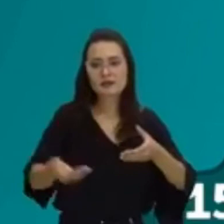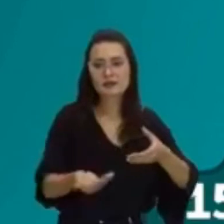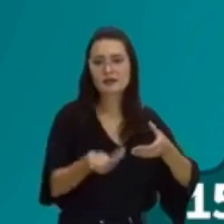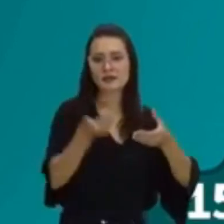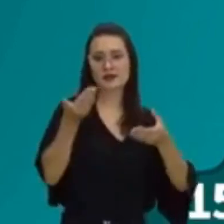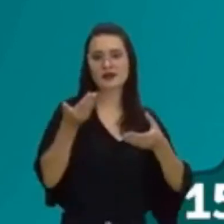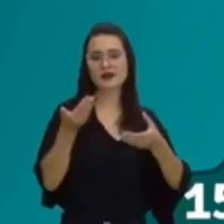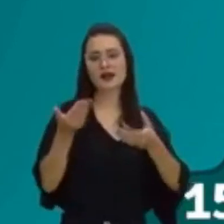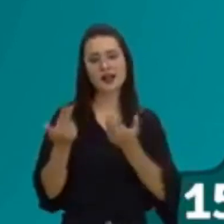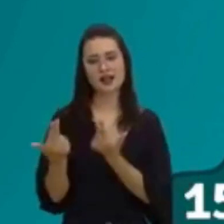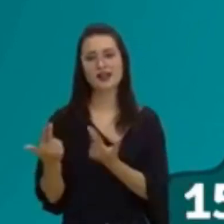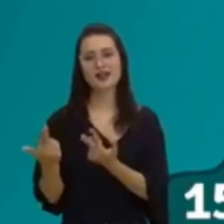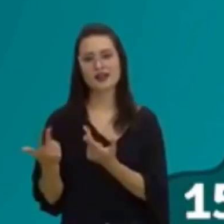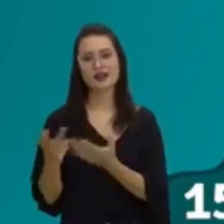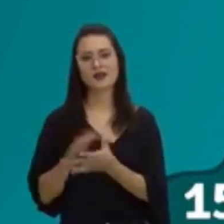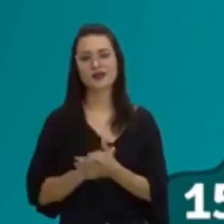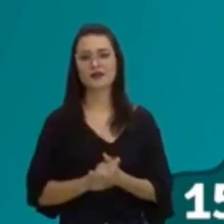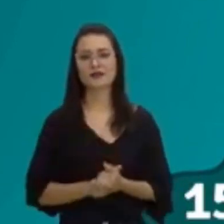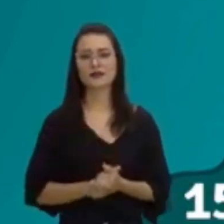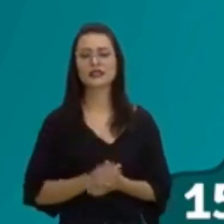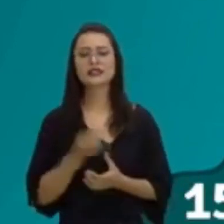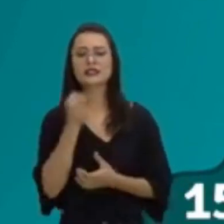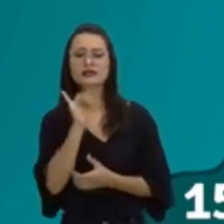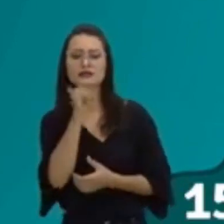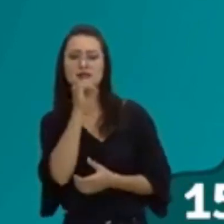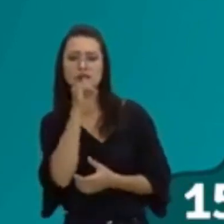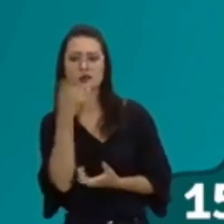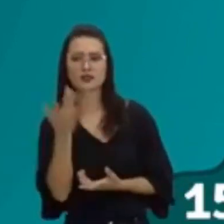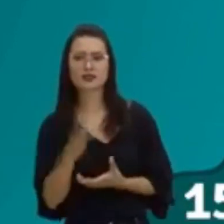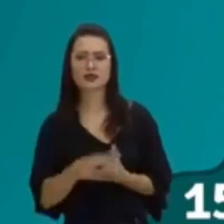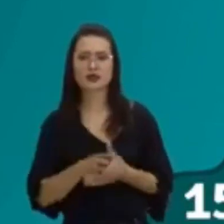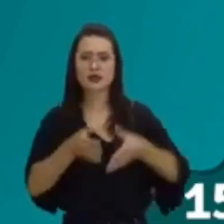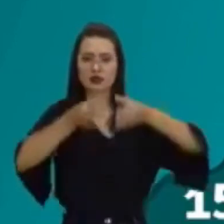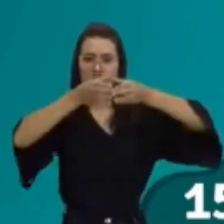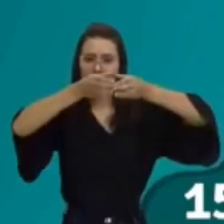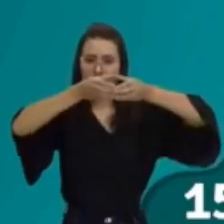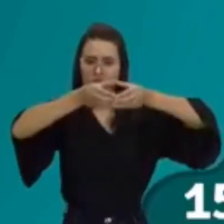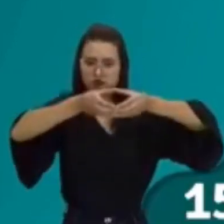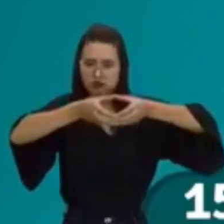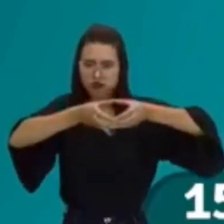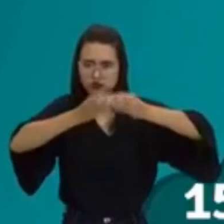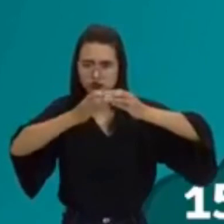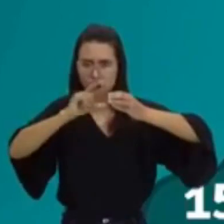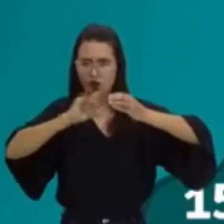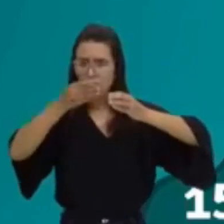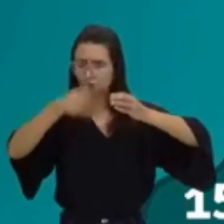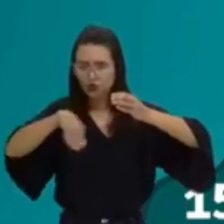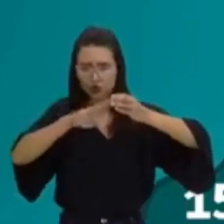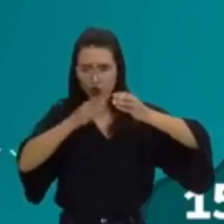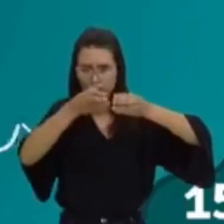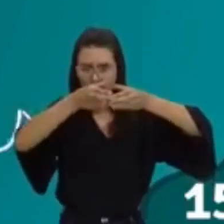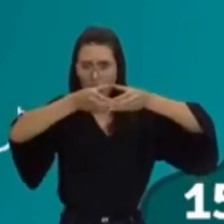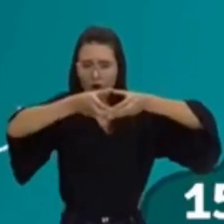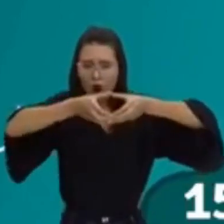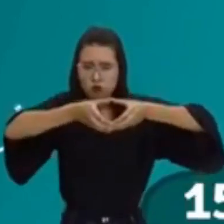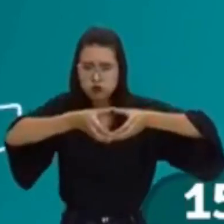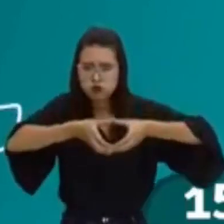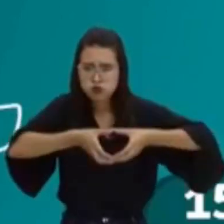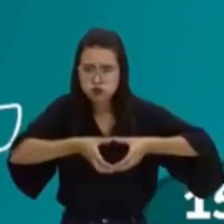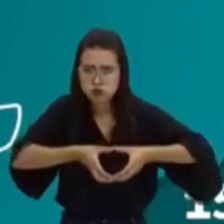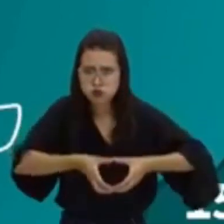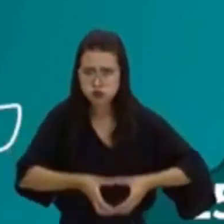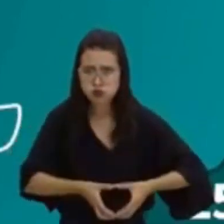vai derramar. Se você afundar totalmente um determinado objeto, você vai poder